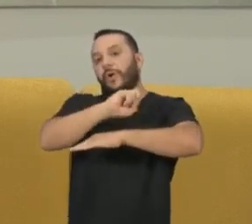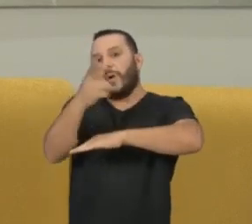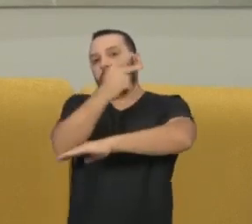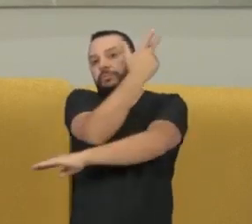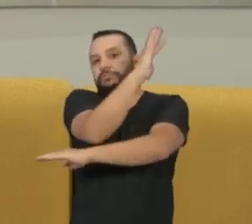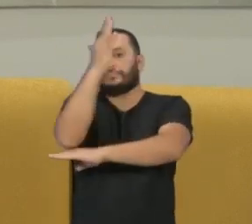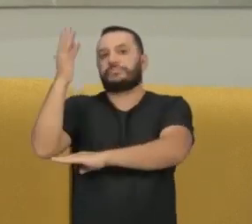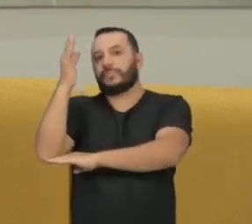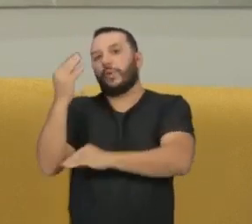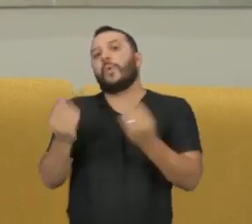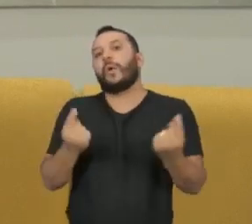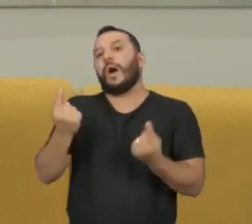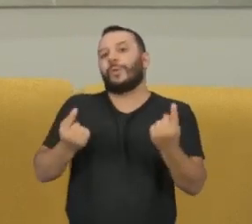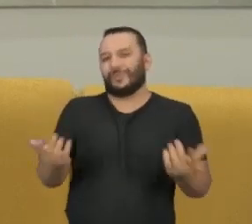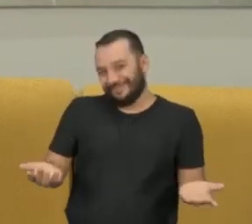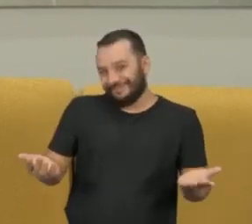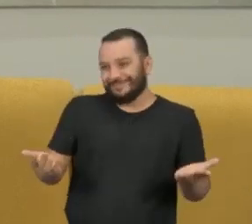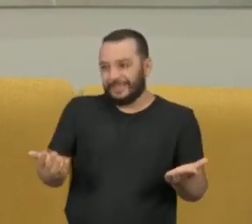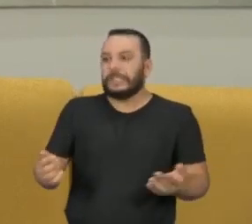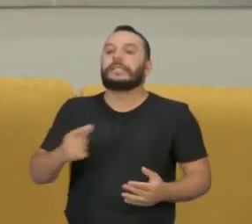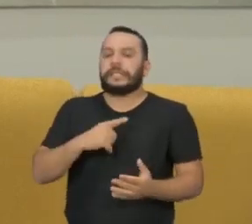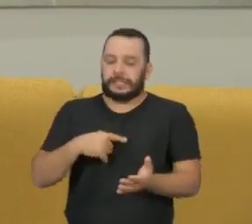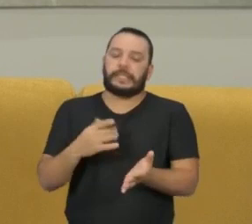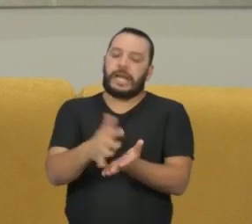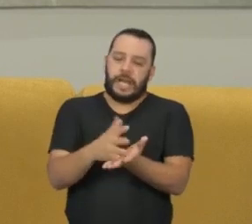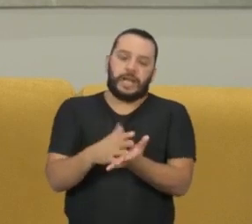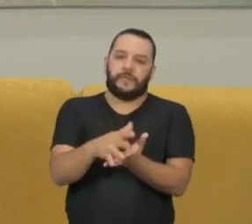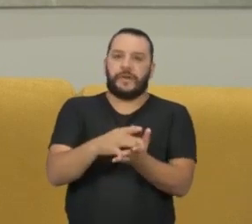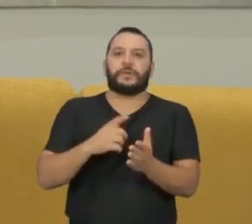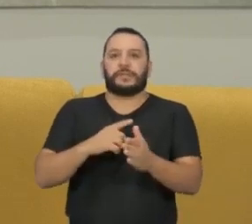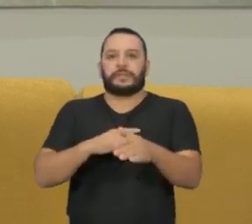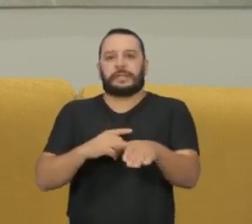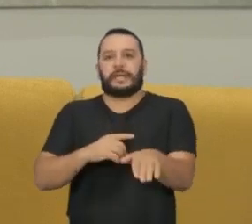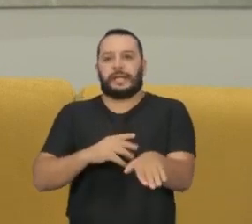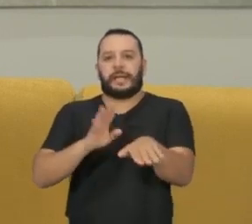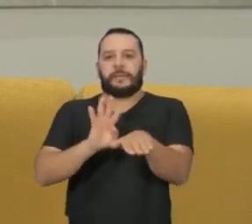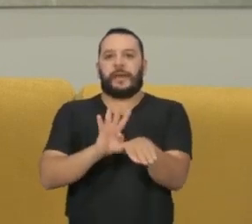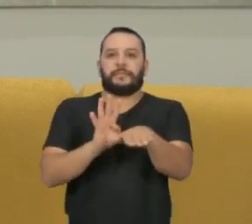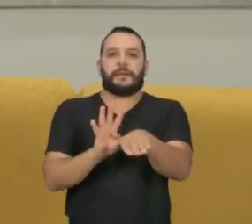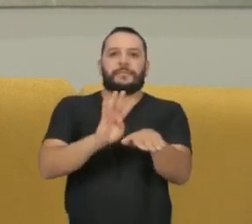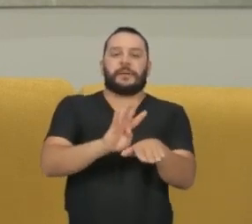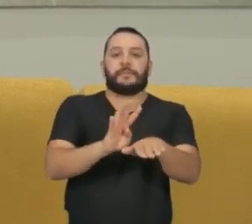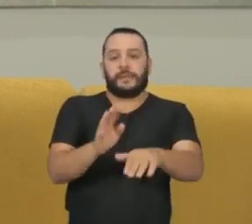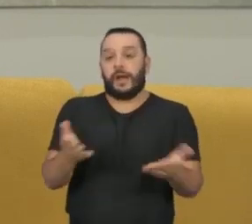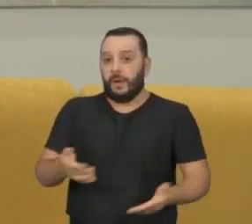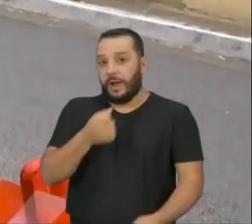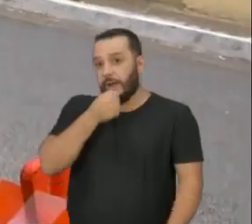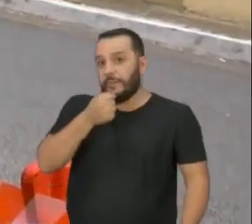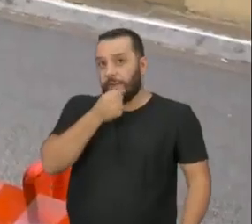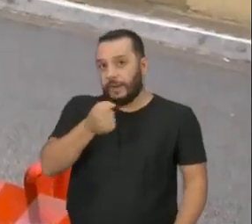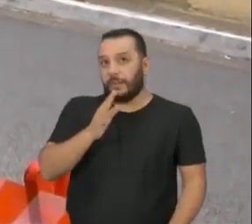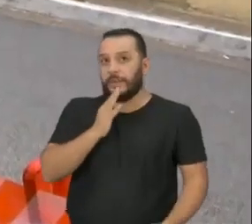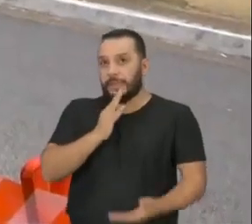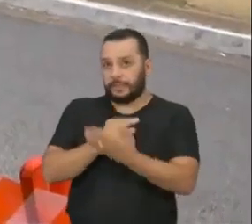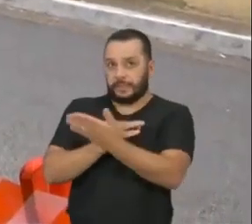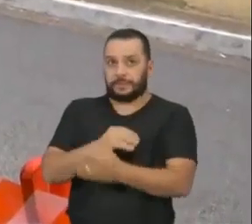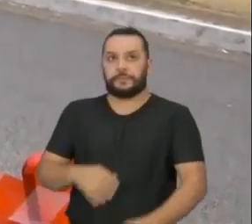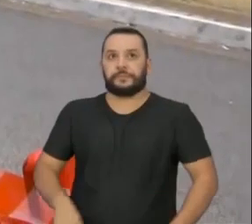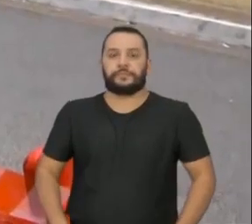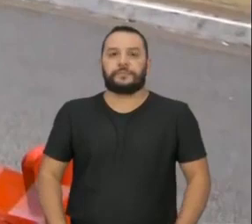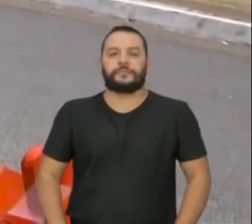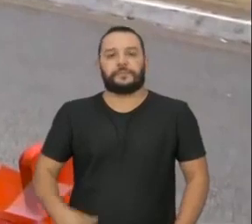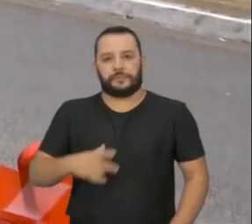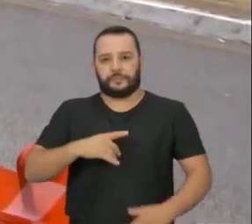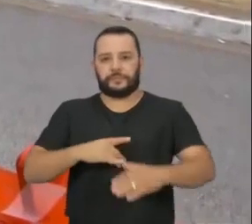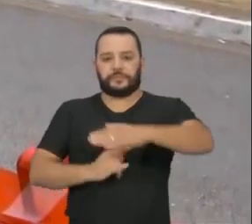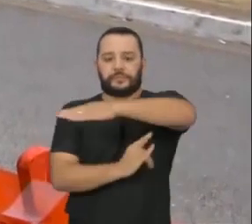No Carnaval, ele não poderia ficar fora da folia, com um bloco todo próprio. A repórter Laís Duarte foi lá conhecer. O elevado faz